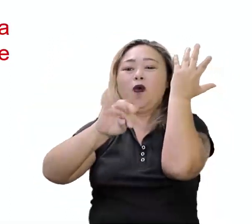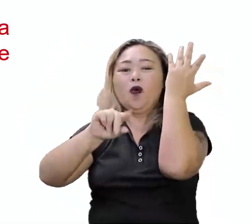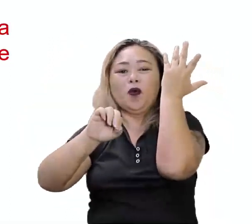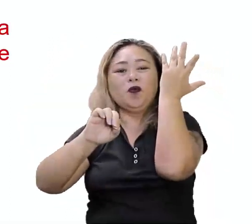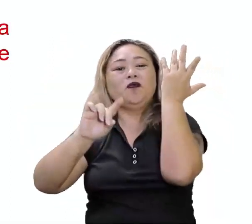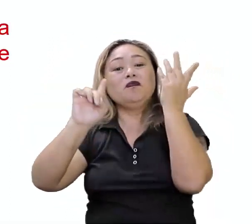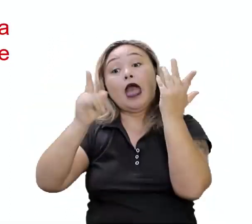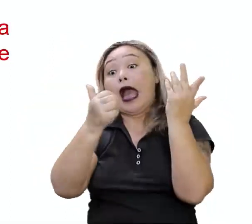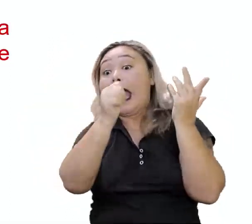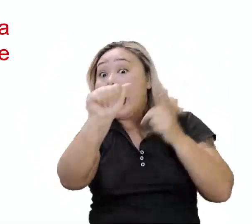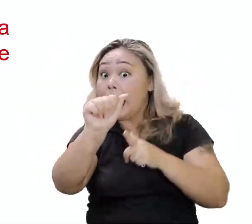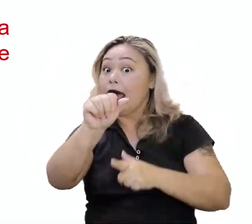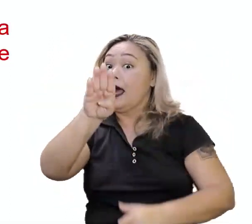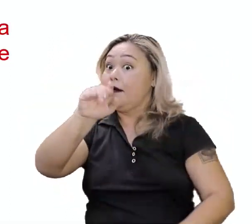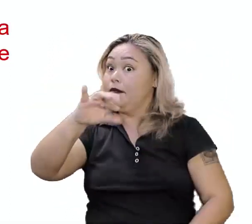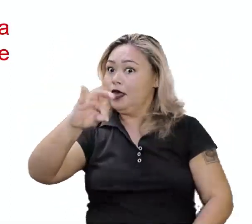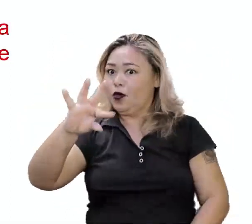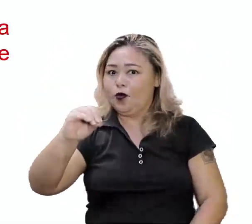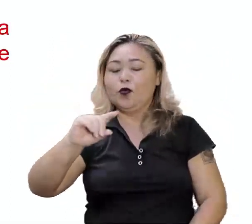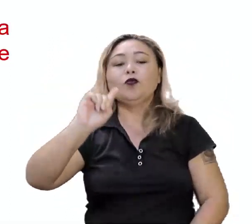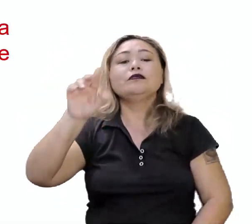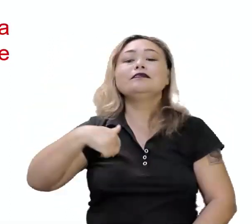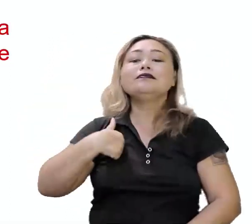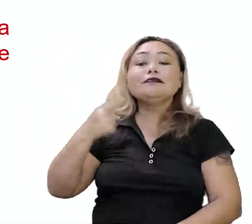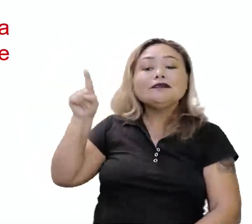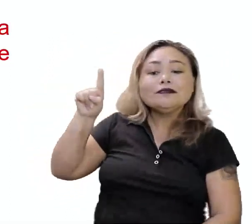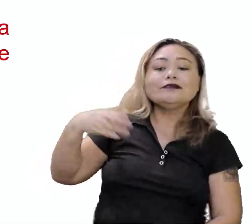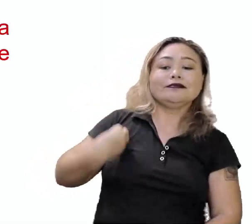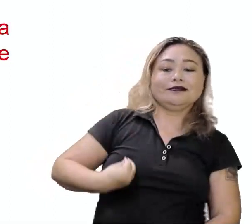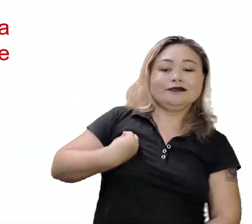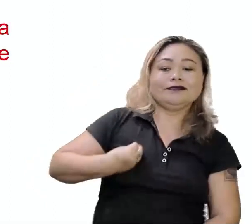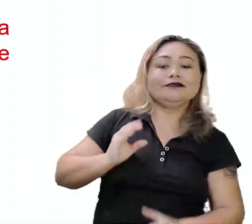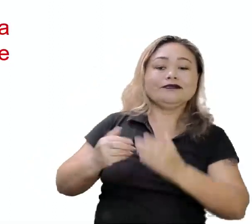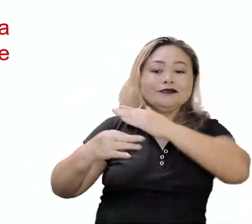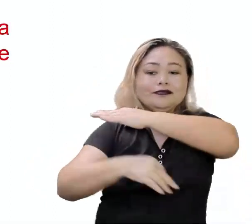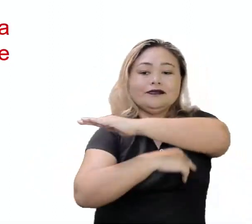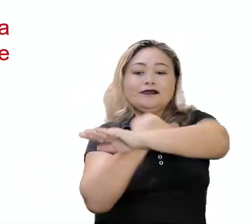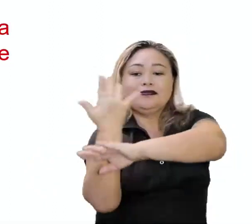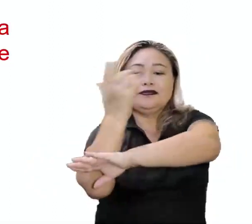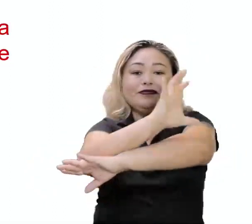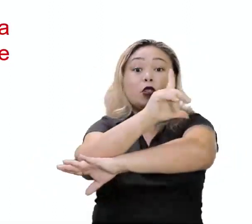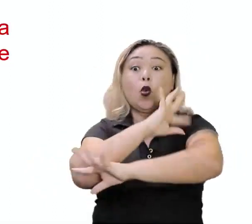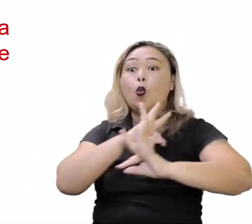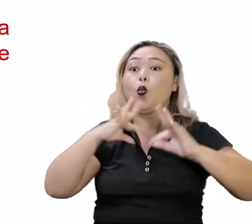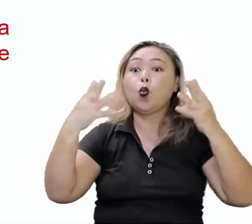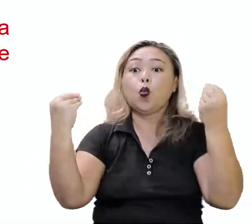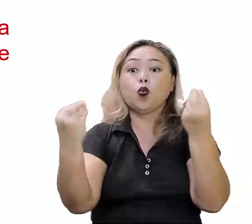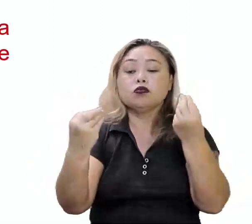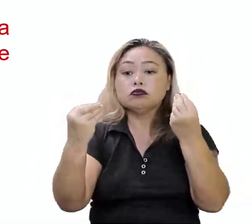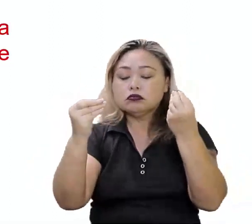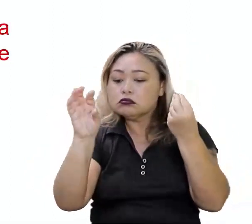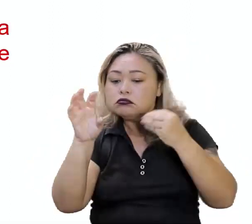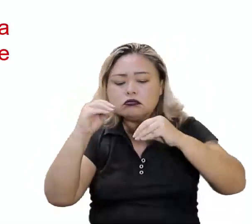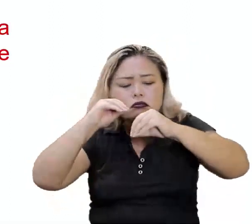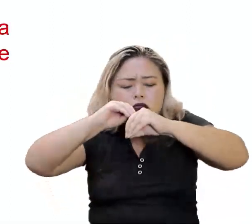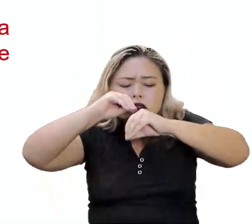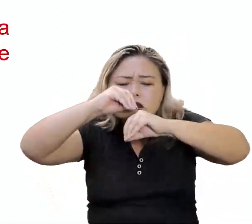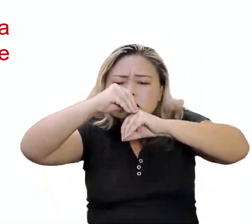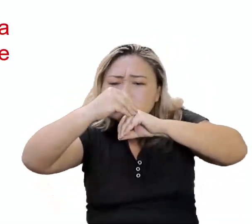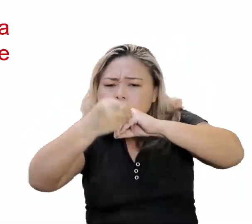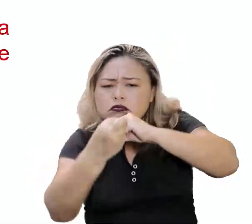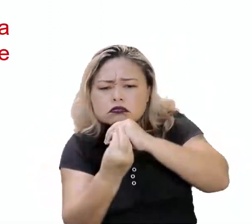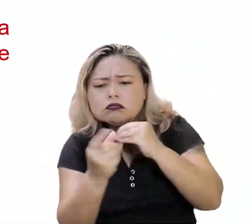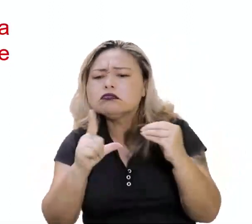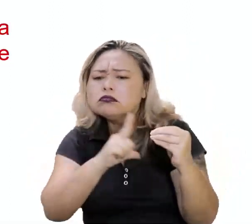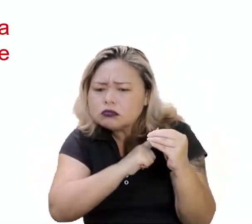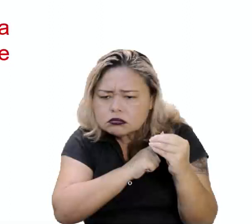componentes abióticos, perdão. E os componentes bióticos de um ecossistema são todos os seres vivos